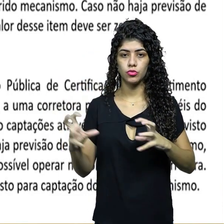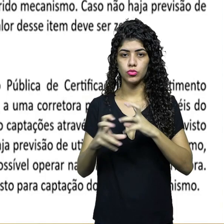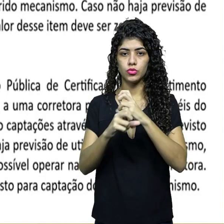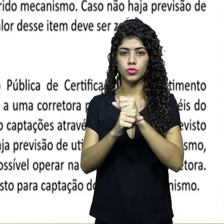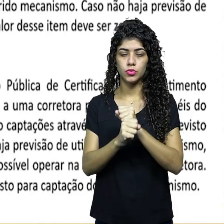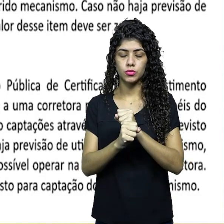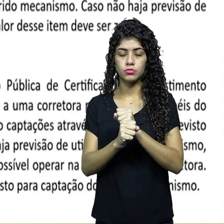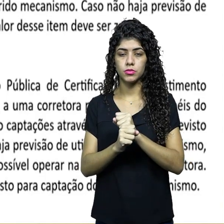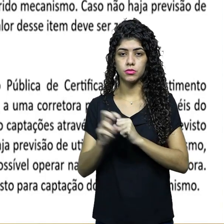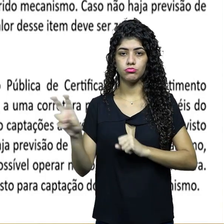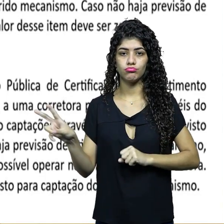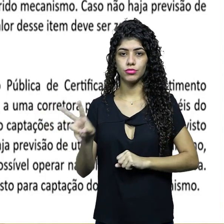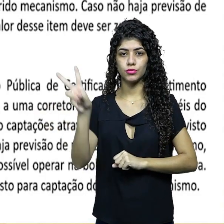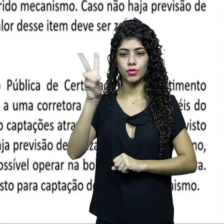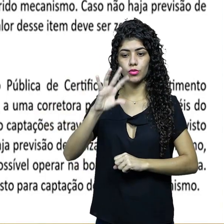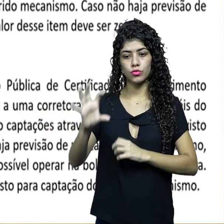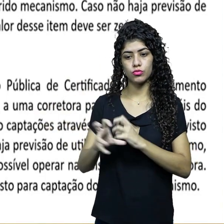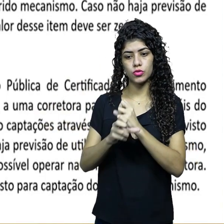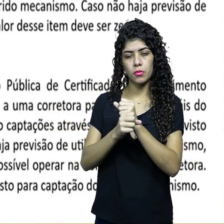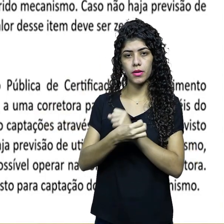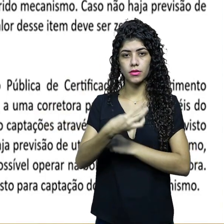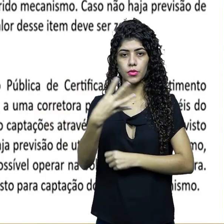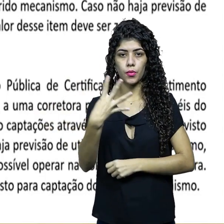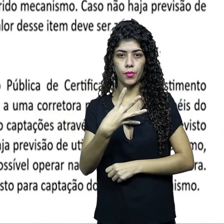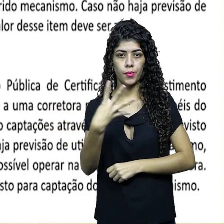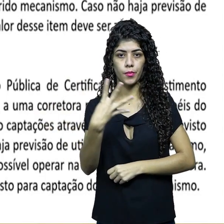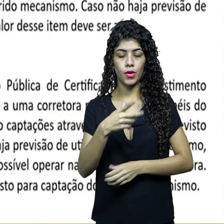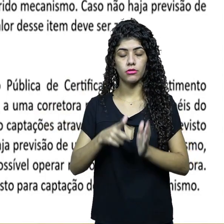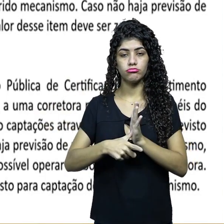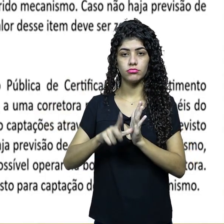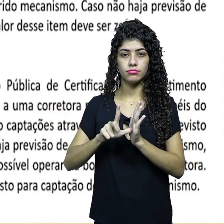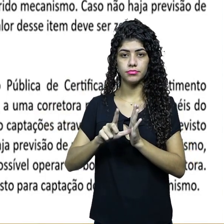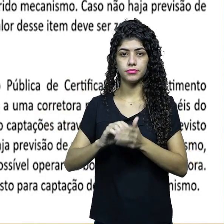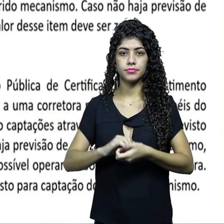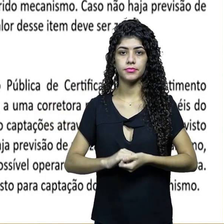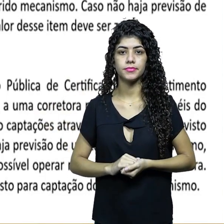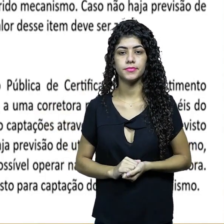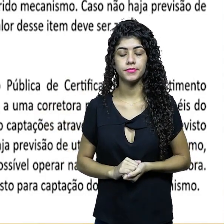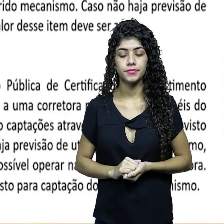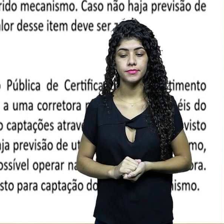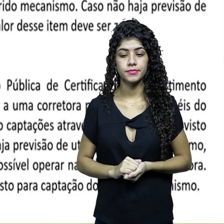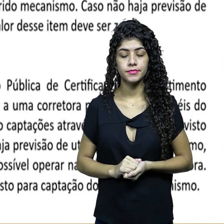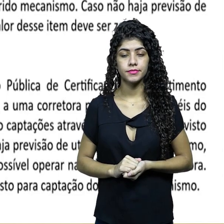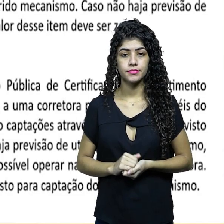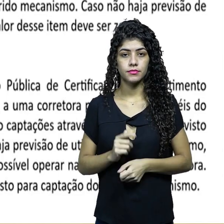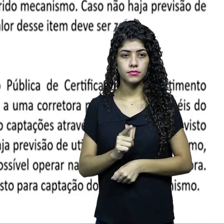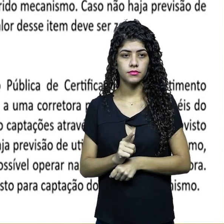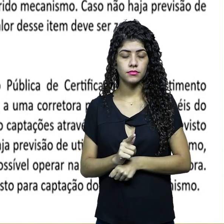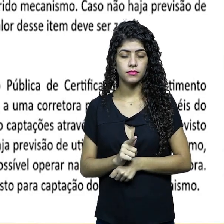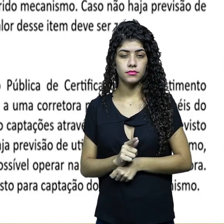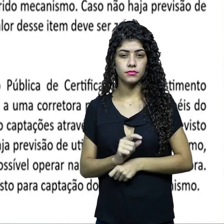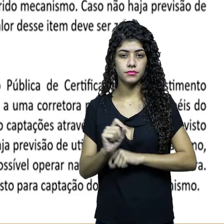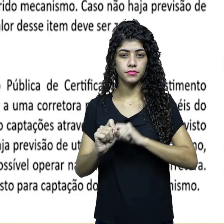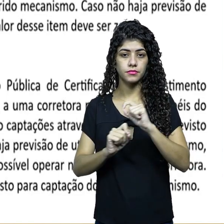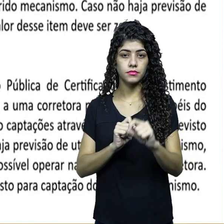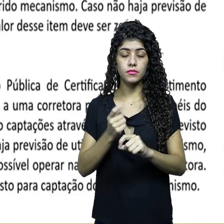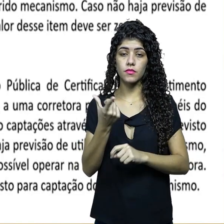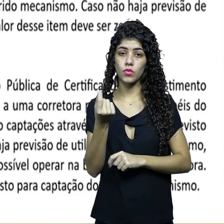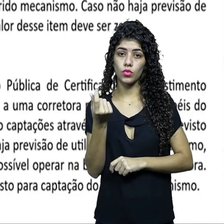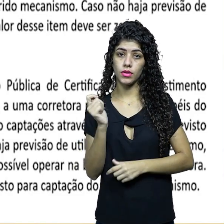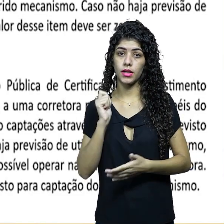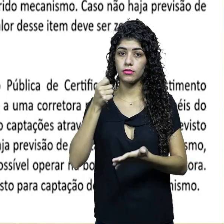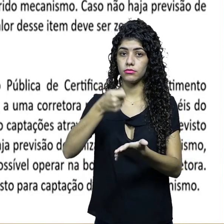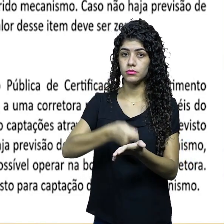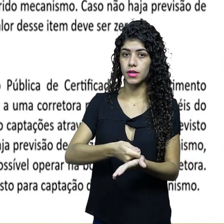produção, que é o valor somado dos 4 itens anteriores. Agenciamento. Trata-se da